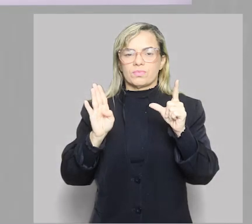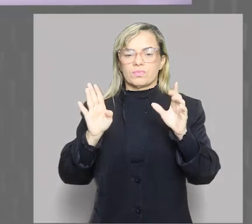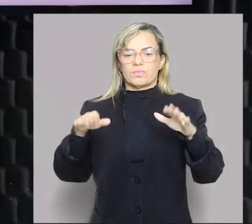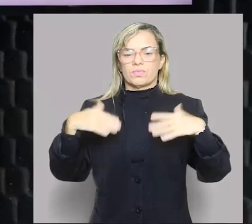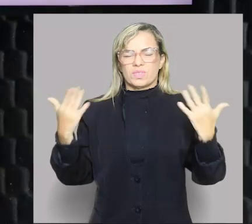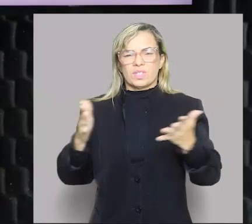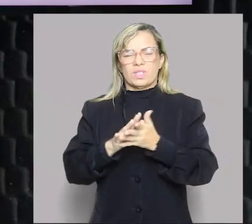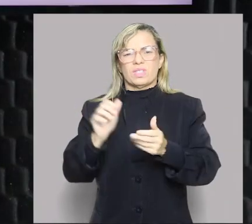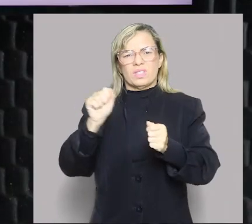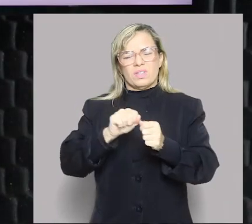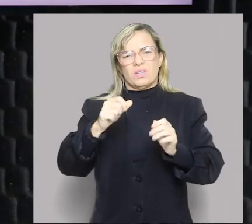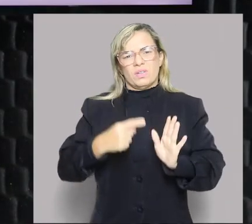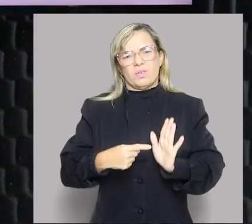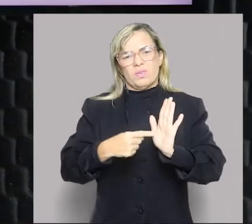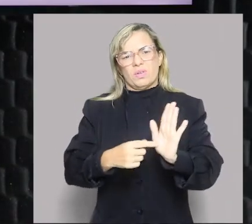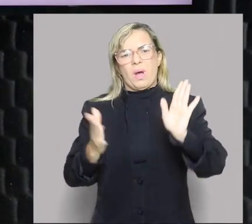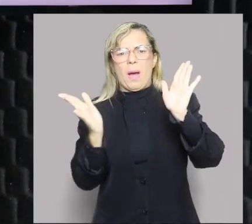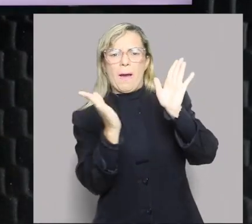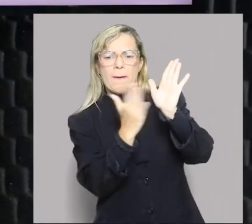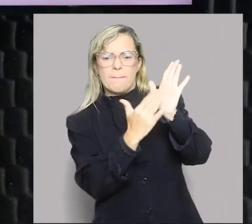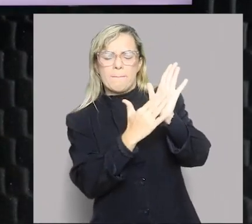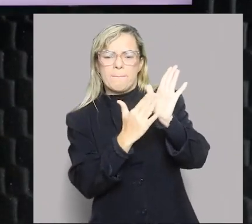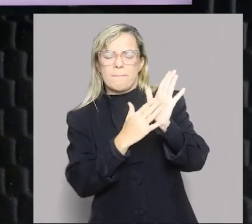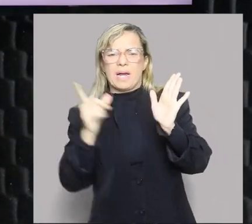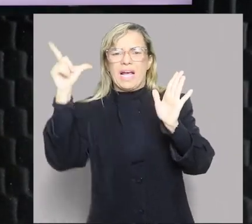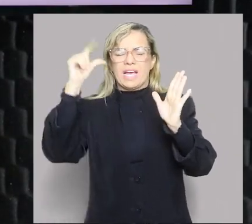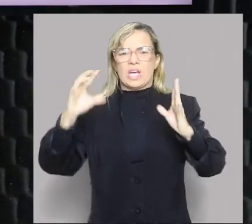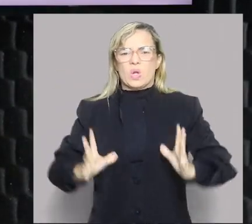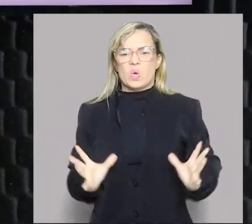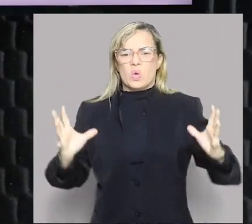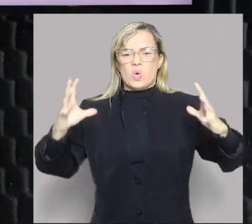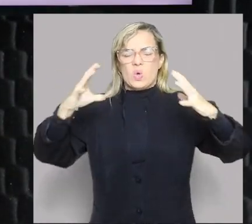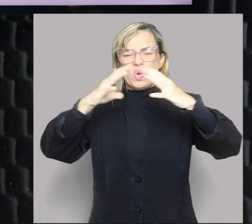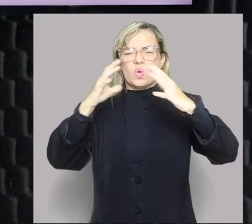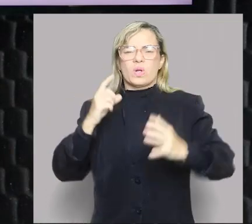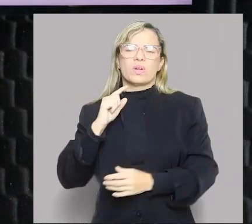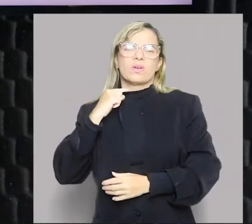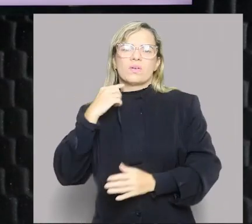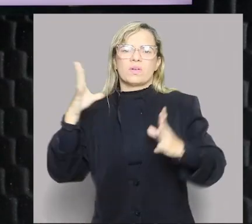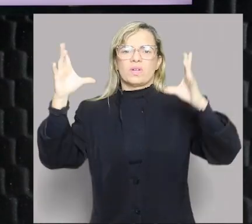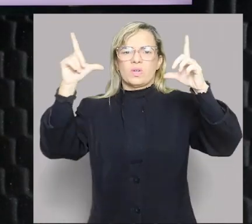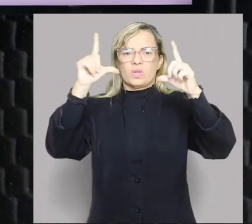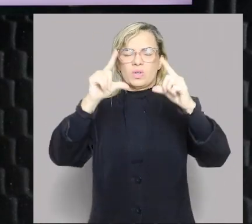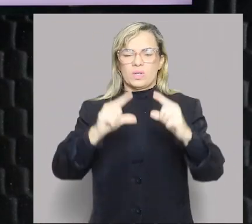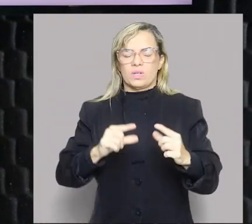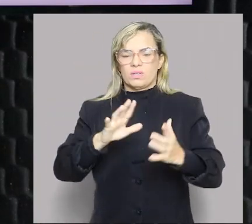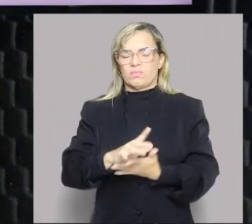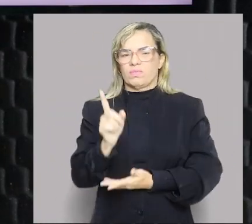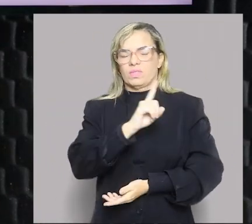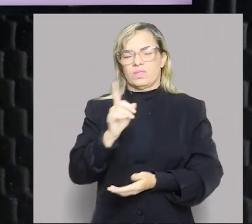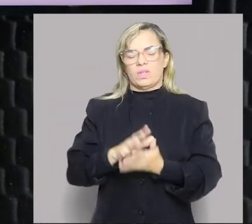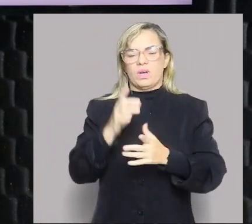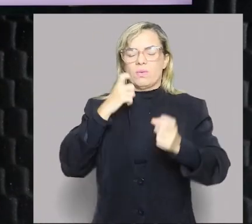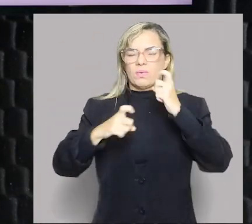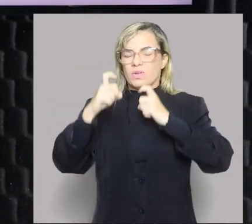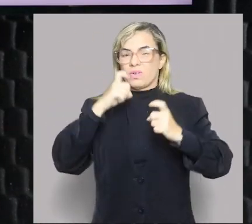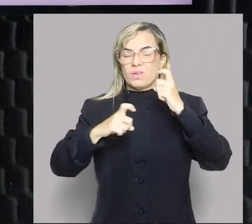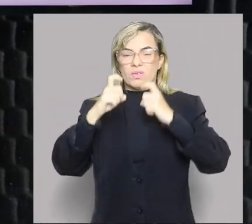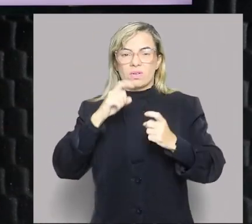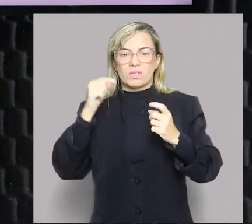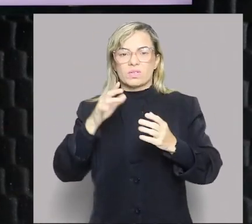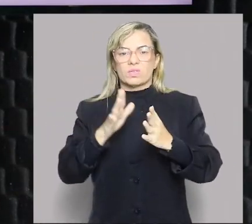Ele faz isso, ele apresenta essas propostas? Não, ele traz a referência da preocupação com essa produção de